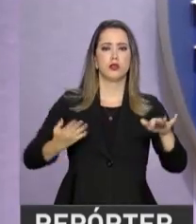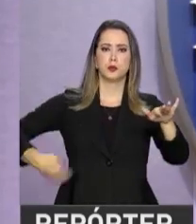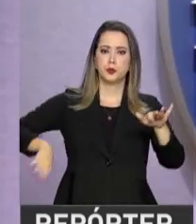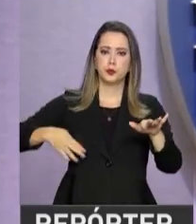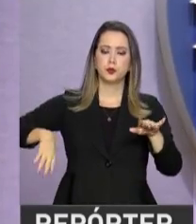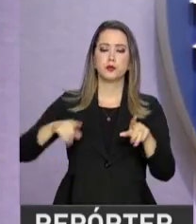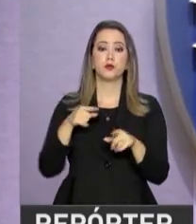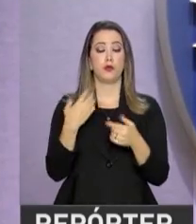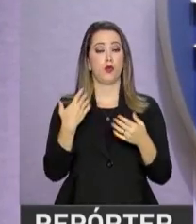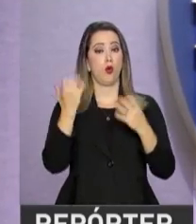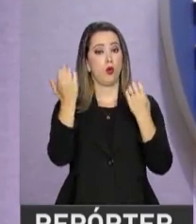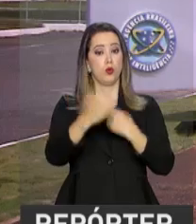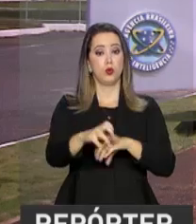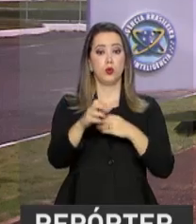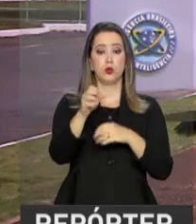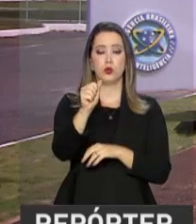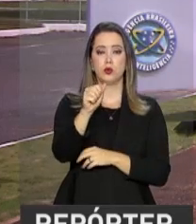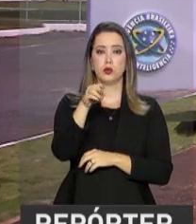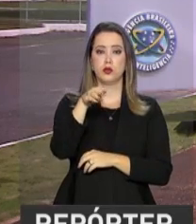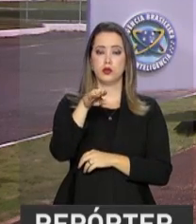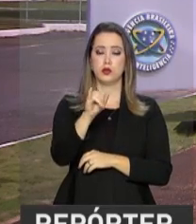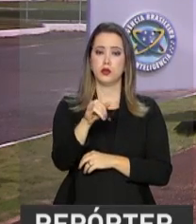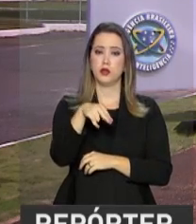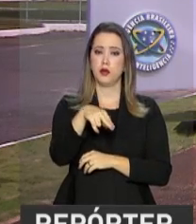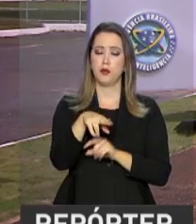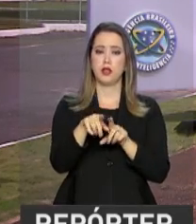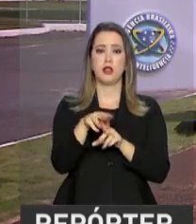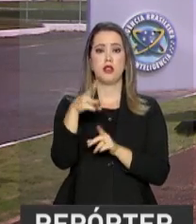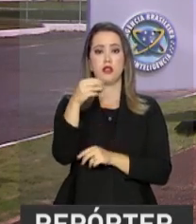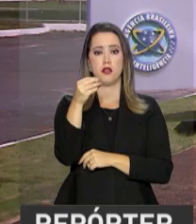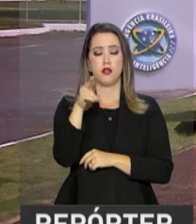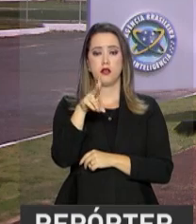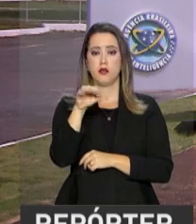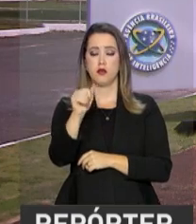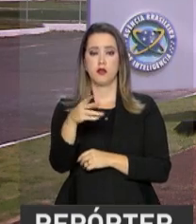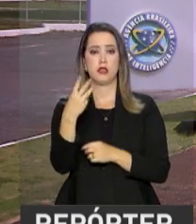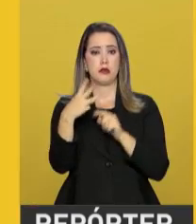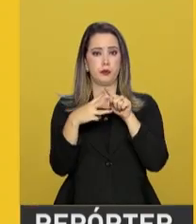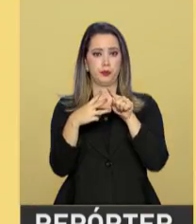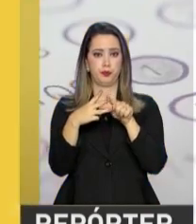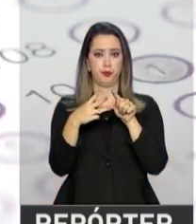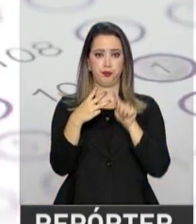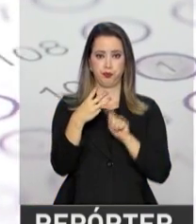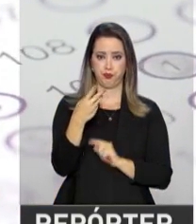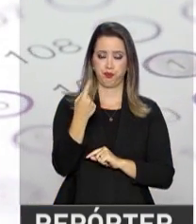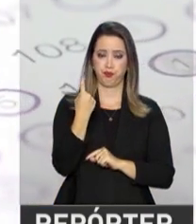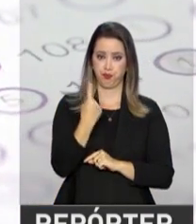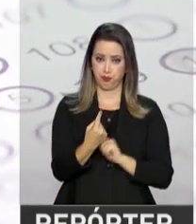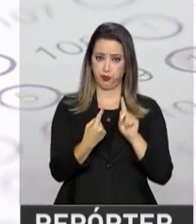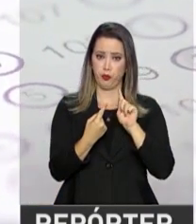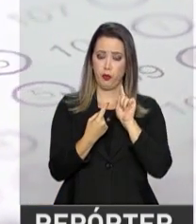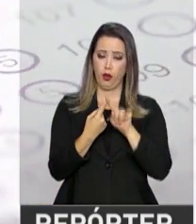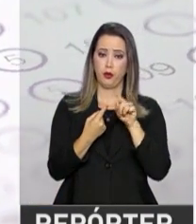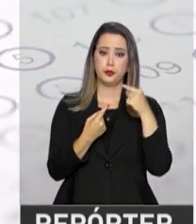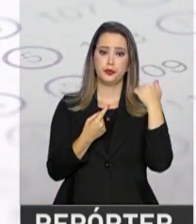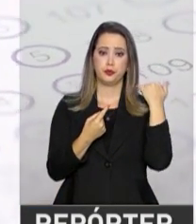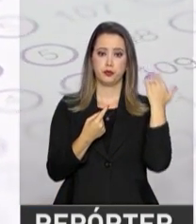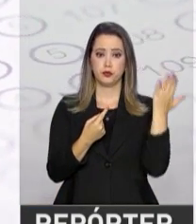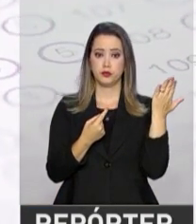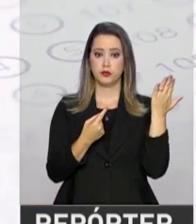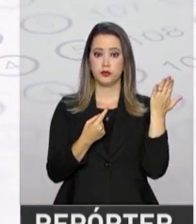o concurso público da abin oferece 300 vagas em três carreiras para o cargo de oficial de inteligência